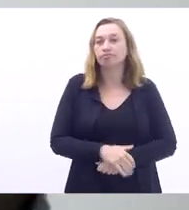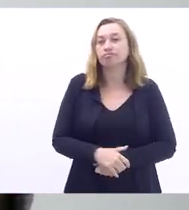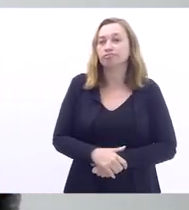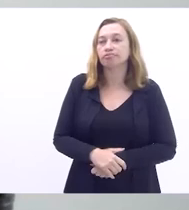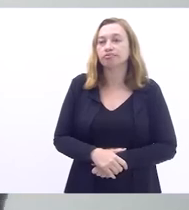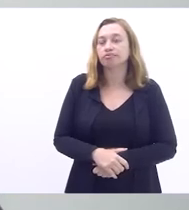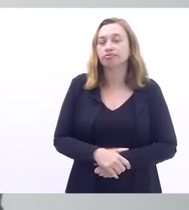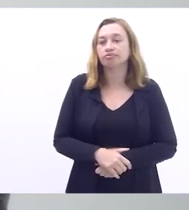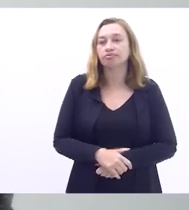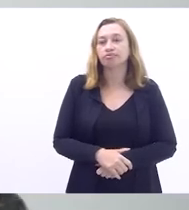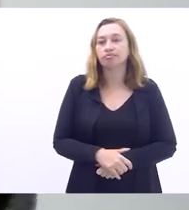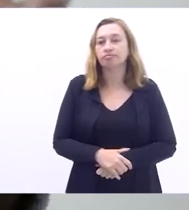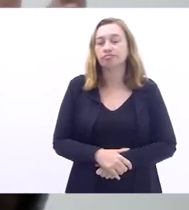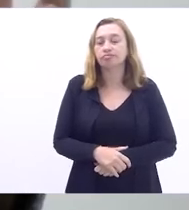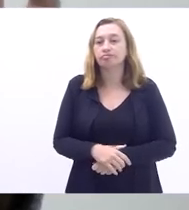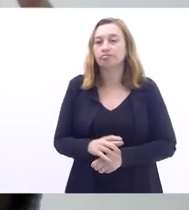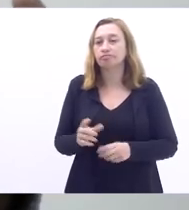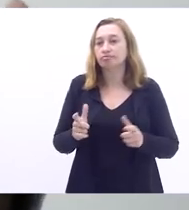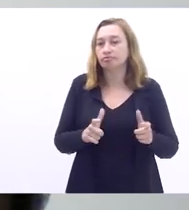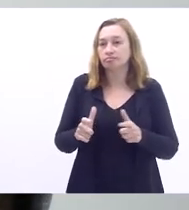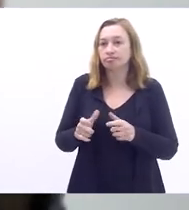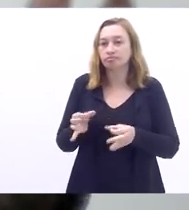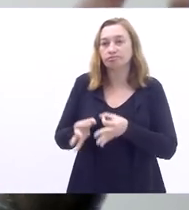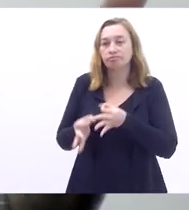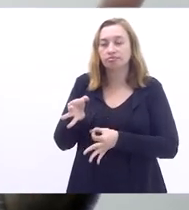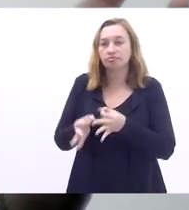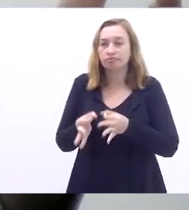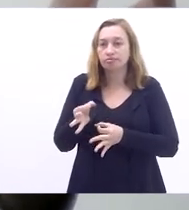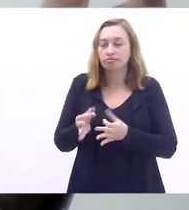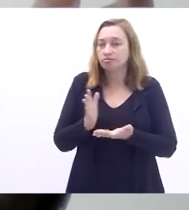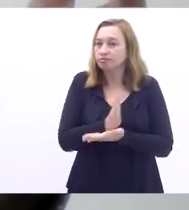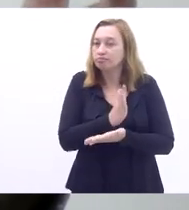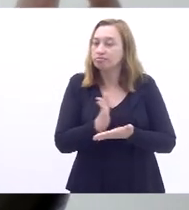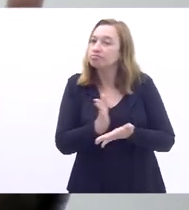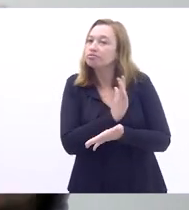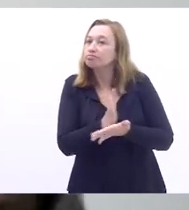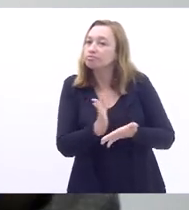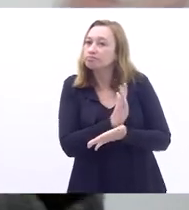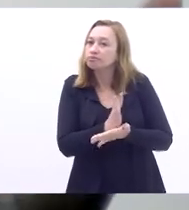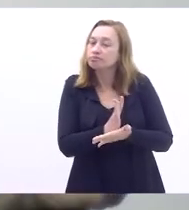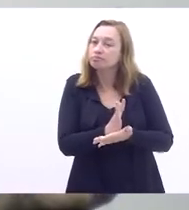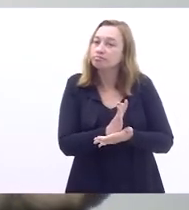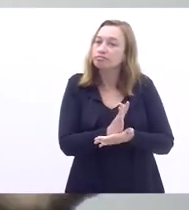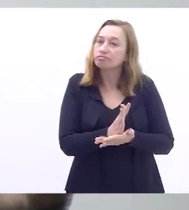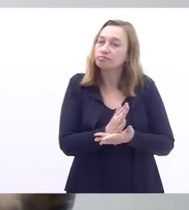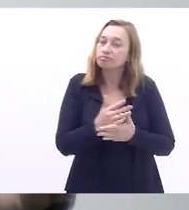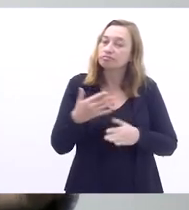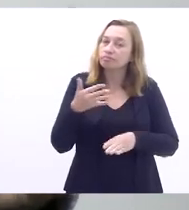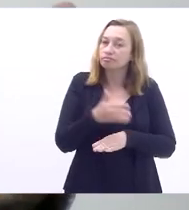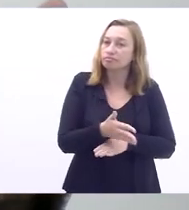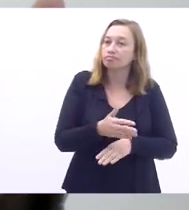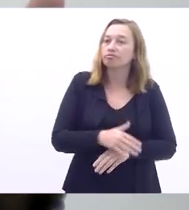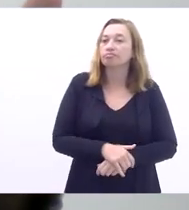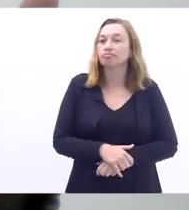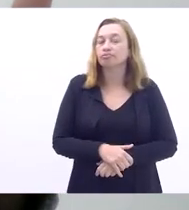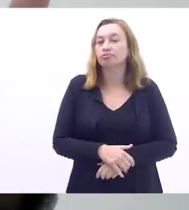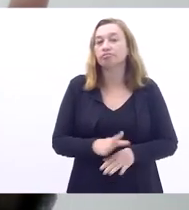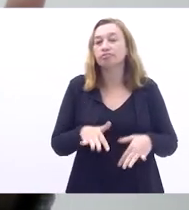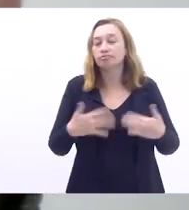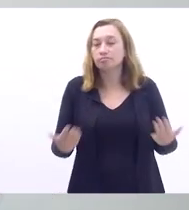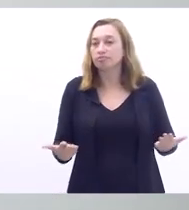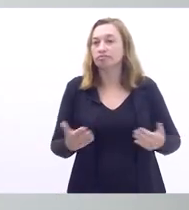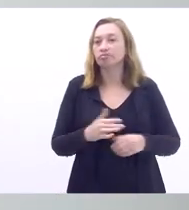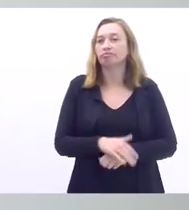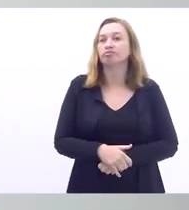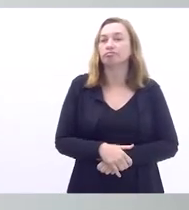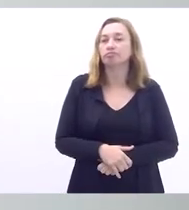é colocações jurídicas que às vezes permeio o o ilusório né quando não